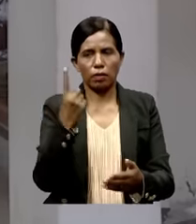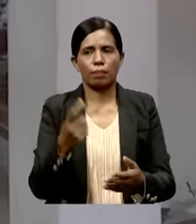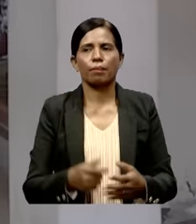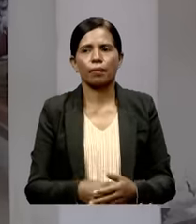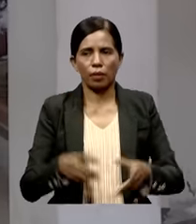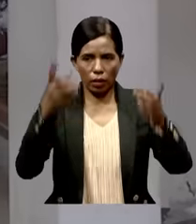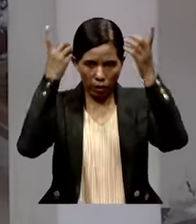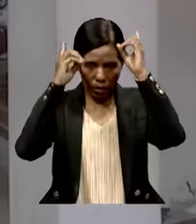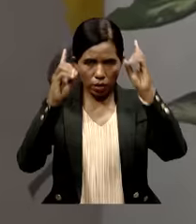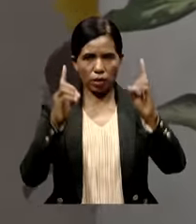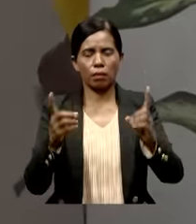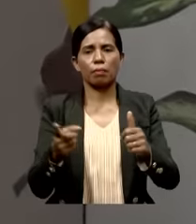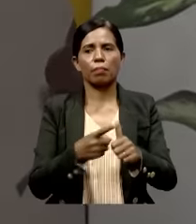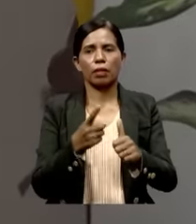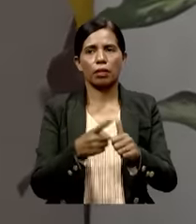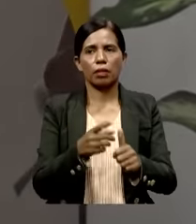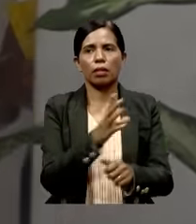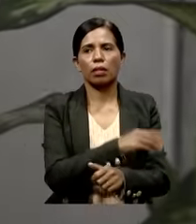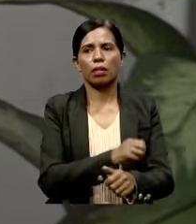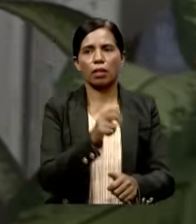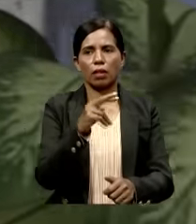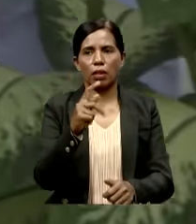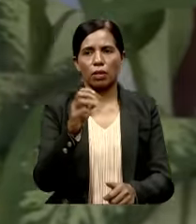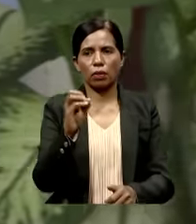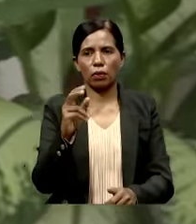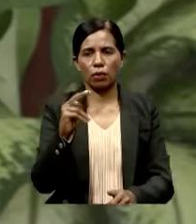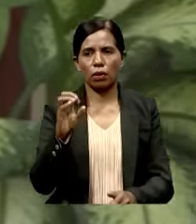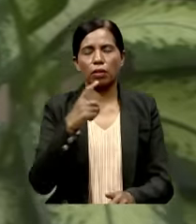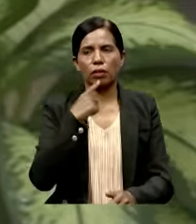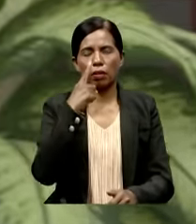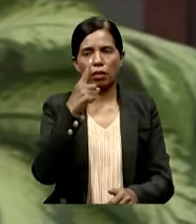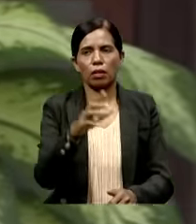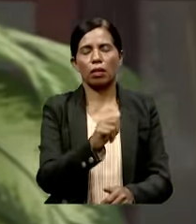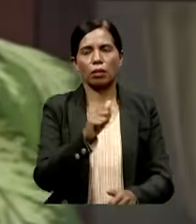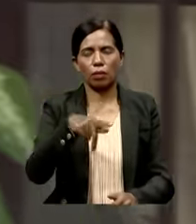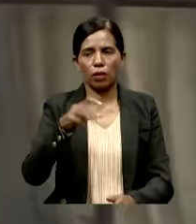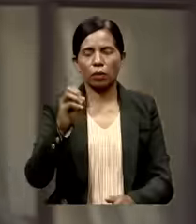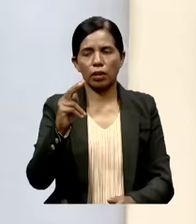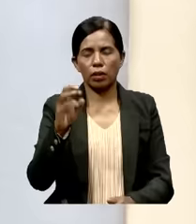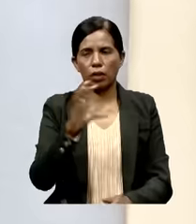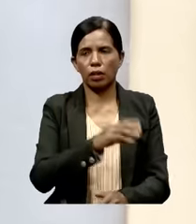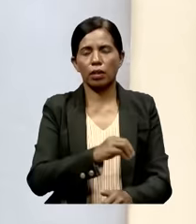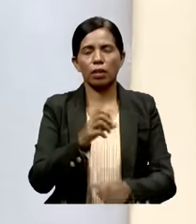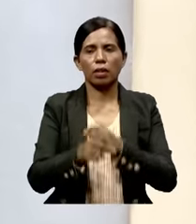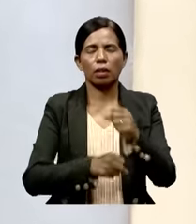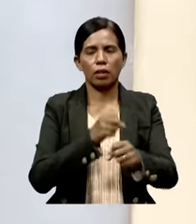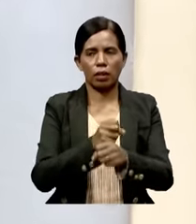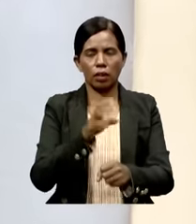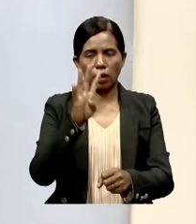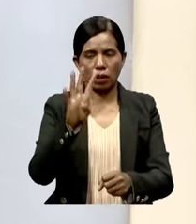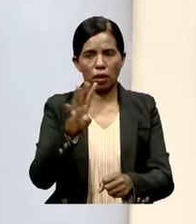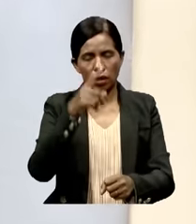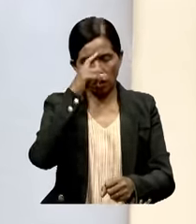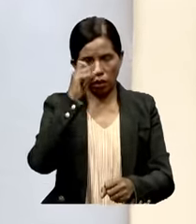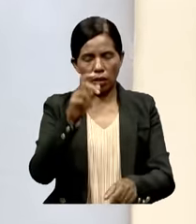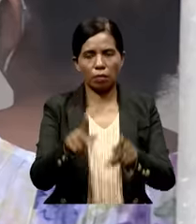decisão primeira instância condena arguido António da Conceição arguido Apolinário dos Santos prisão tinan hat tamba